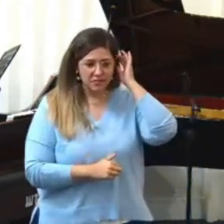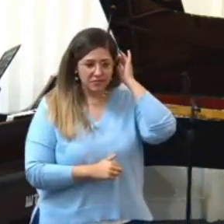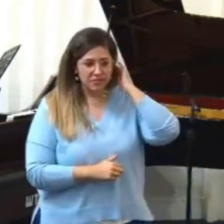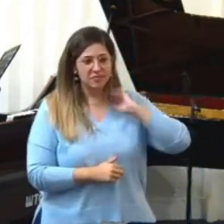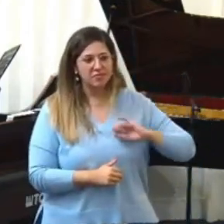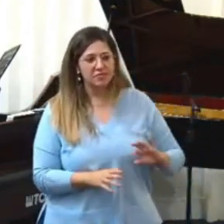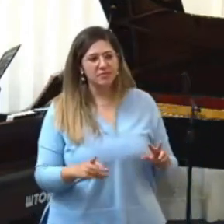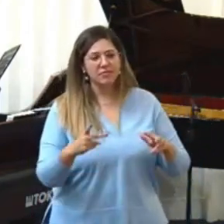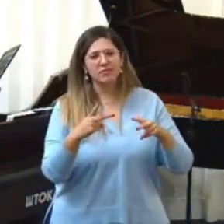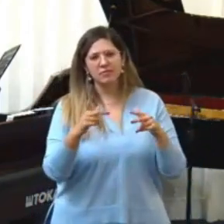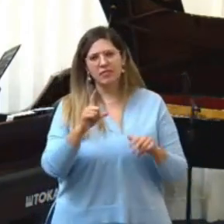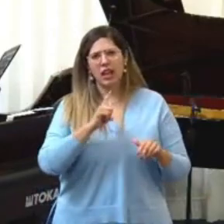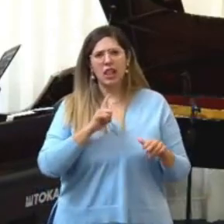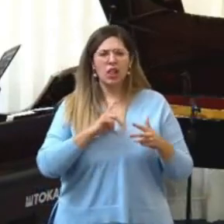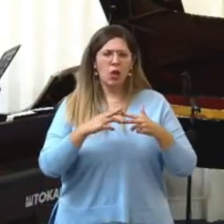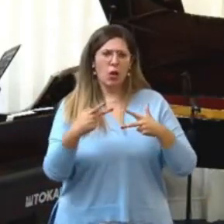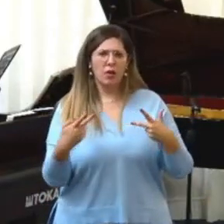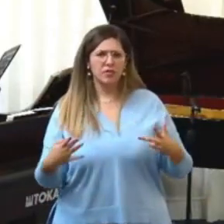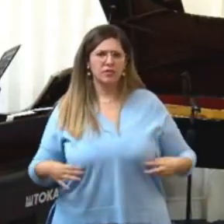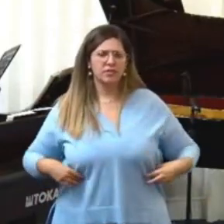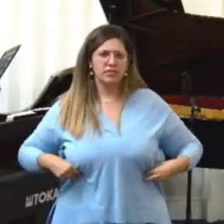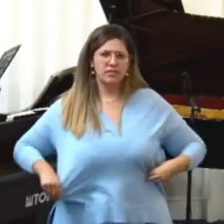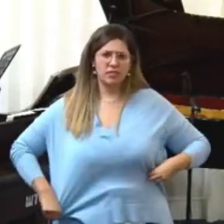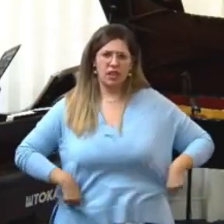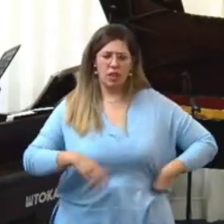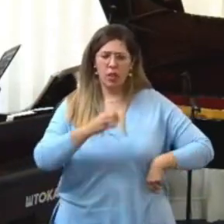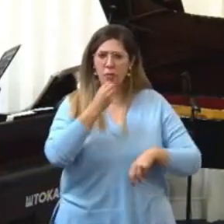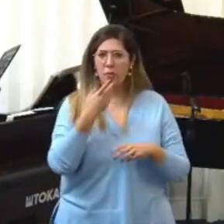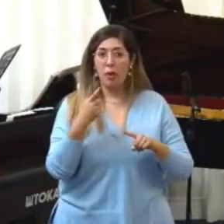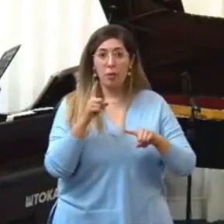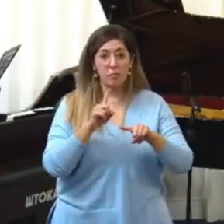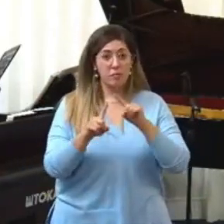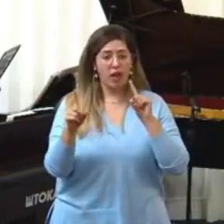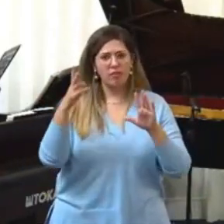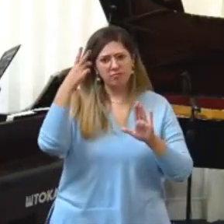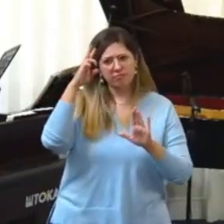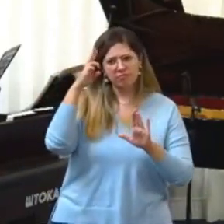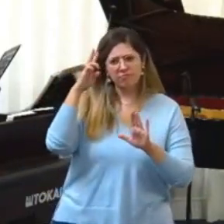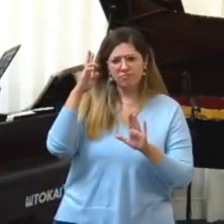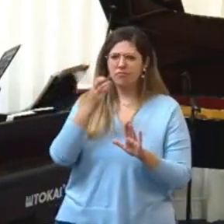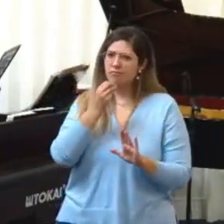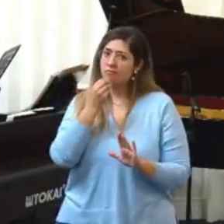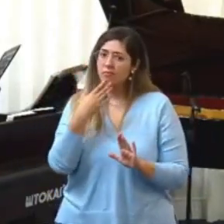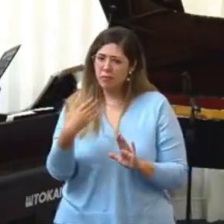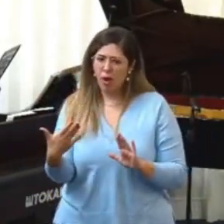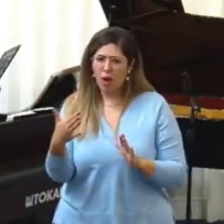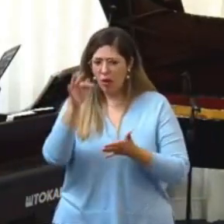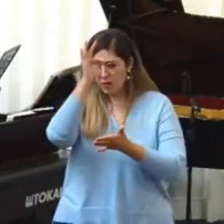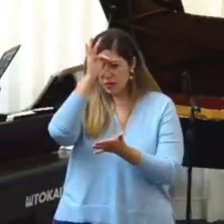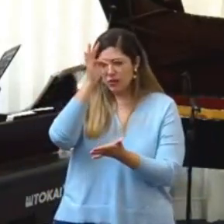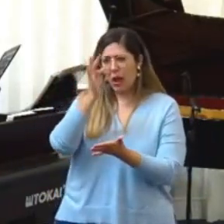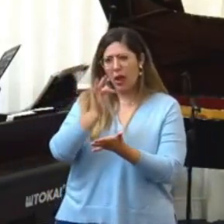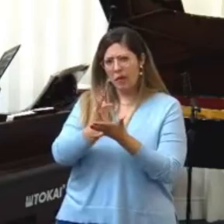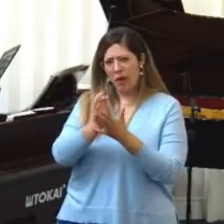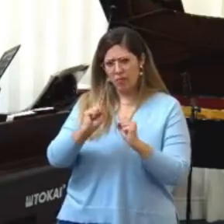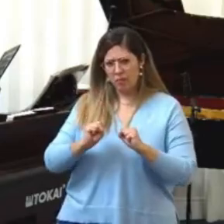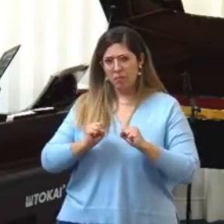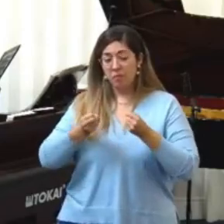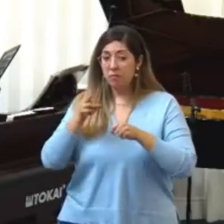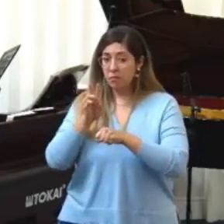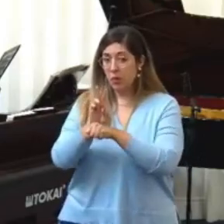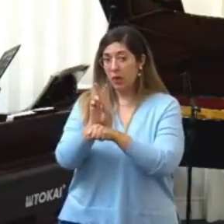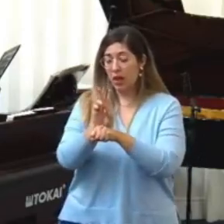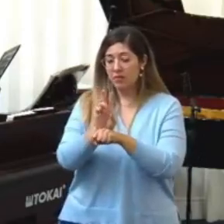seus benefícios, às vezes remonta até alguma história de fé, de perseverança, de